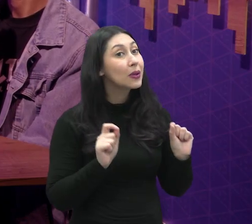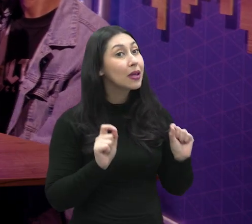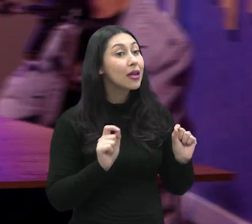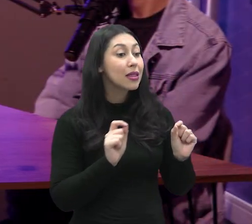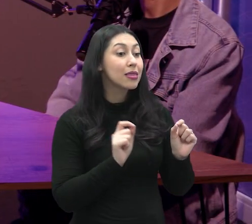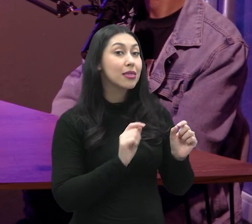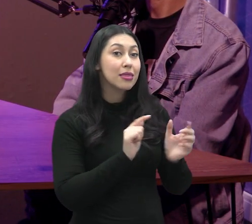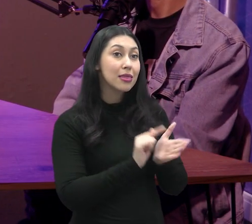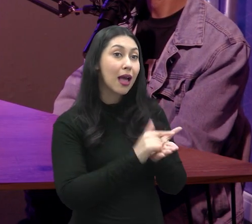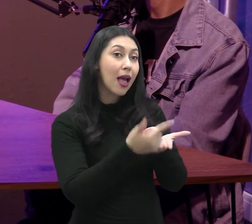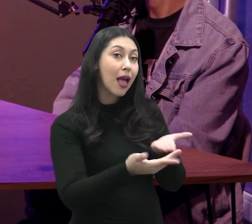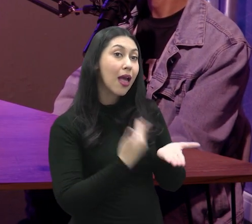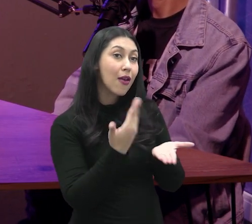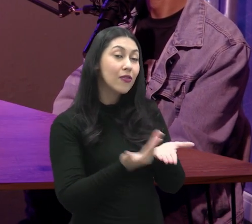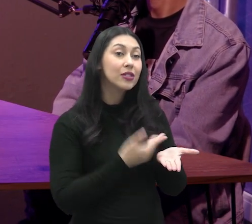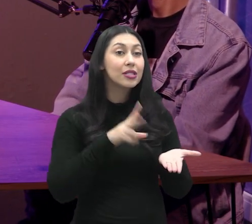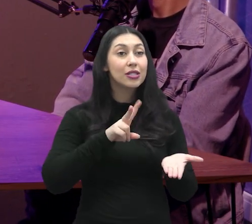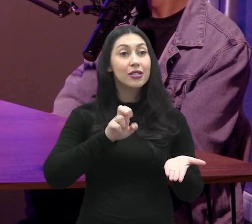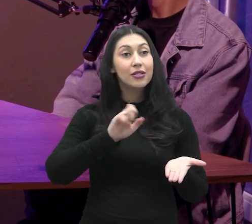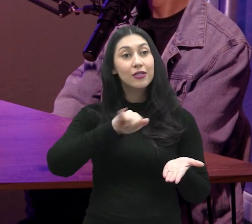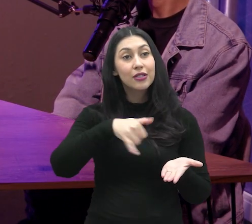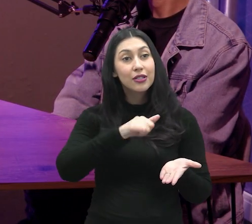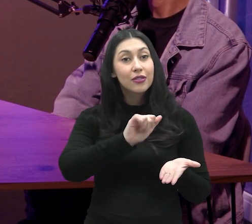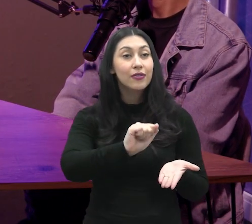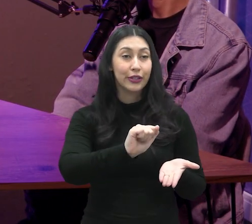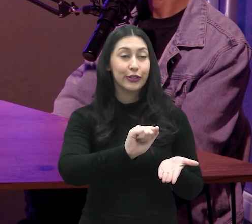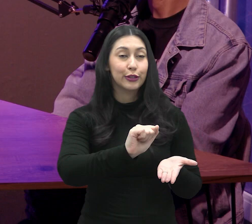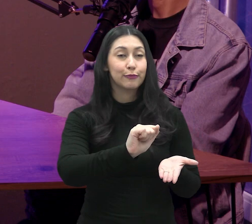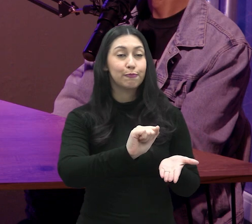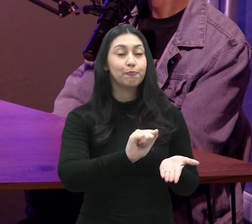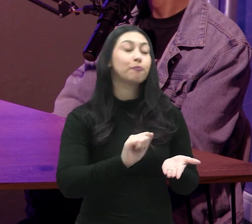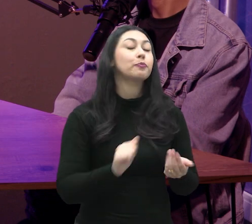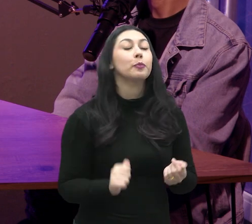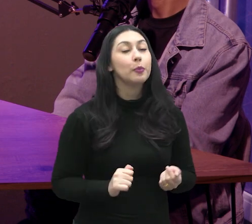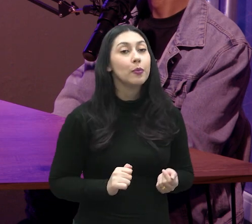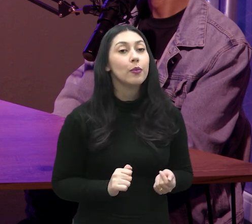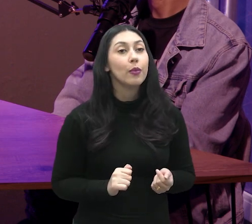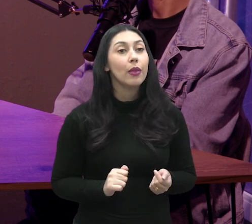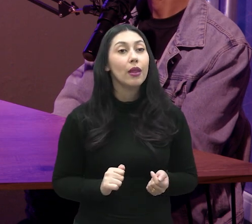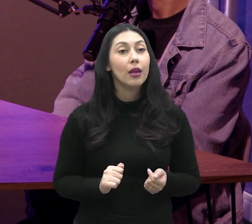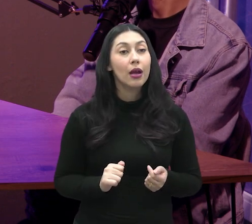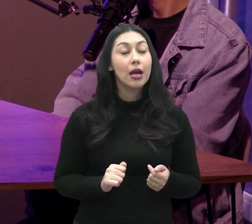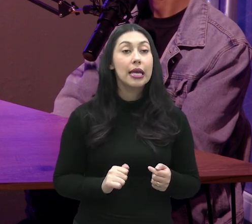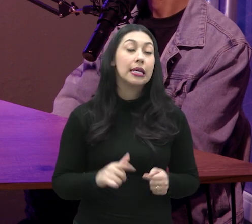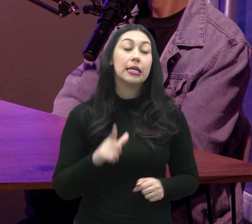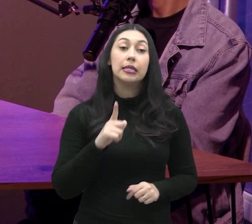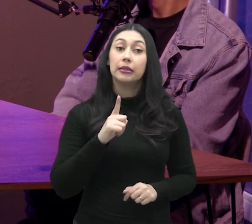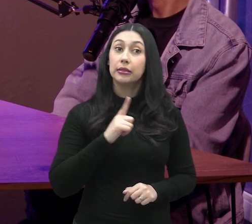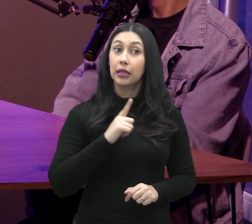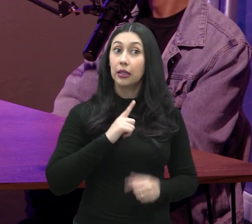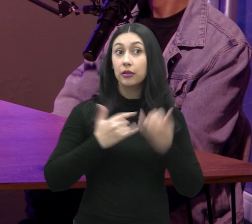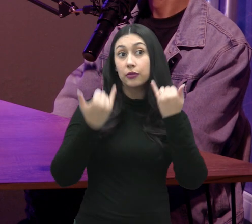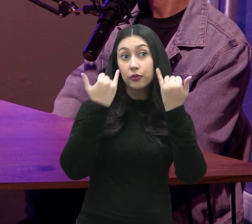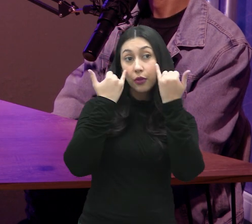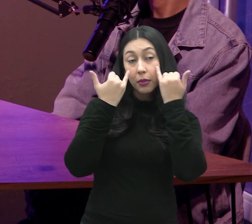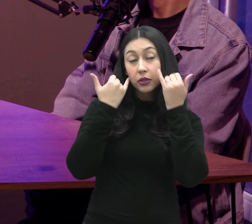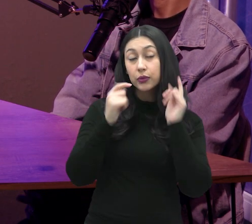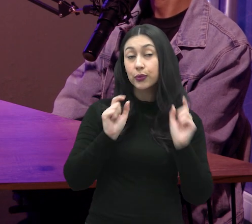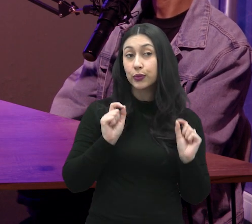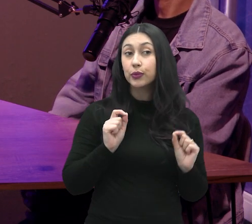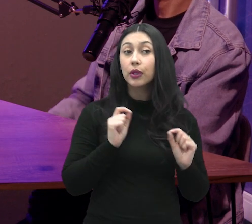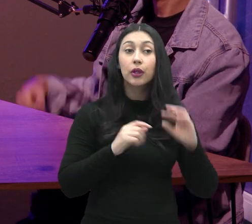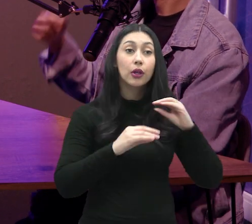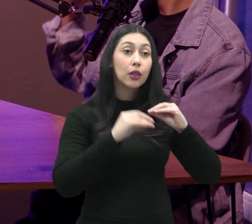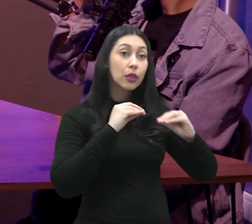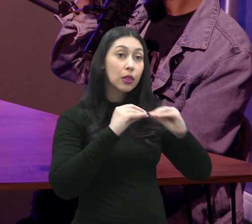da revista Veja, inclusive, são... uma apuração da revista Veja, né, com a Warner Bros. Tem aqui que a